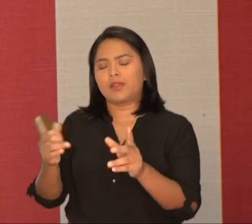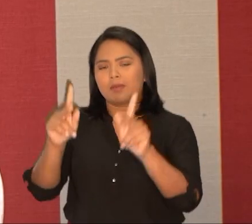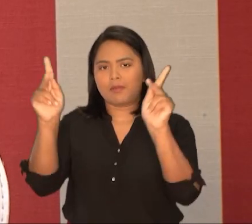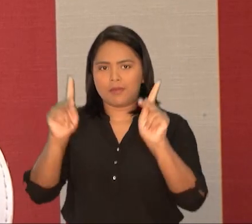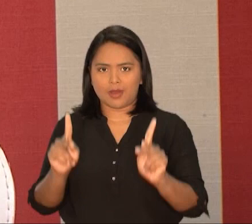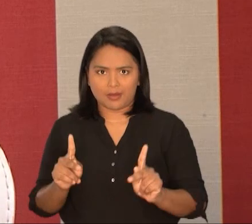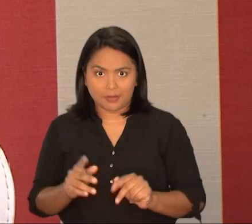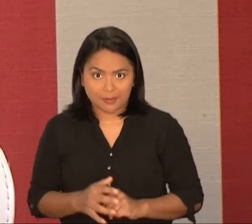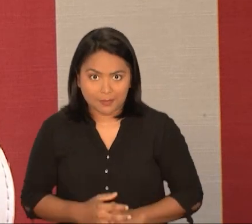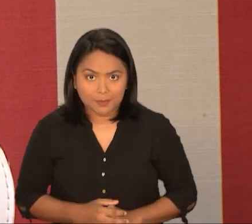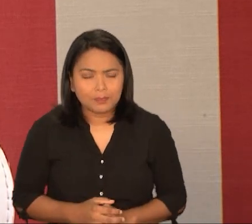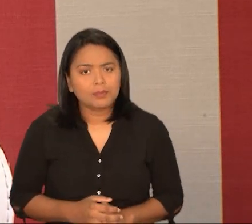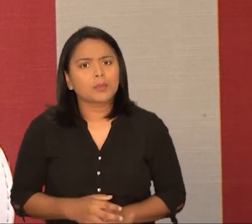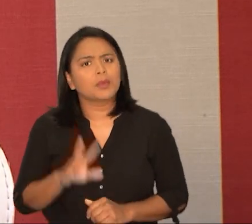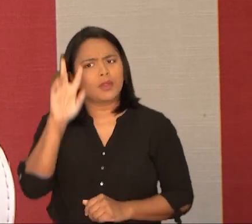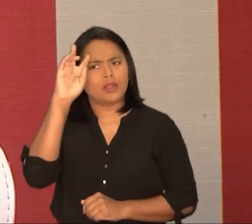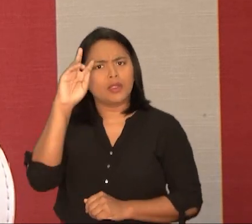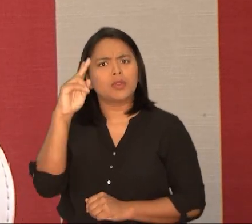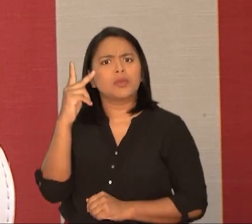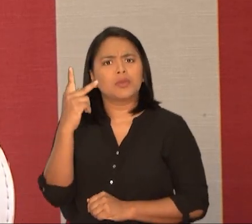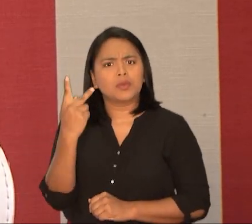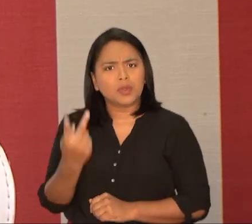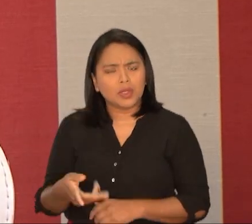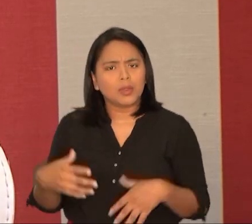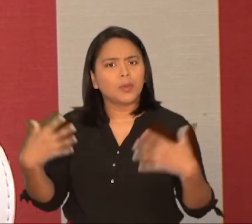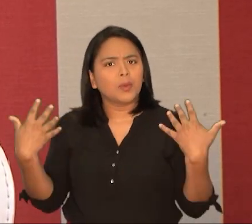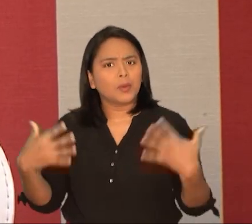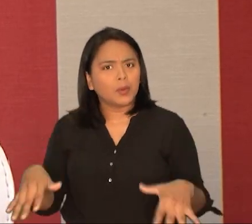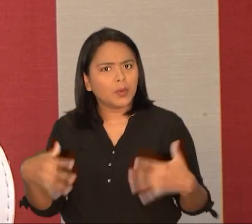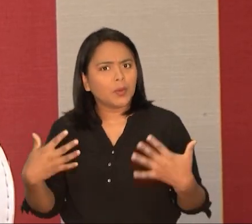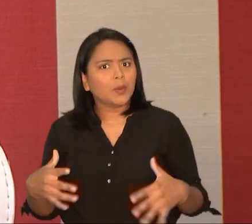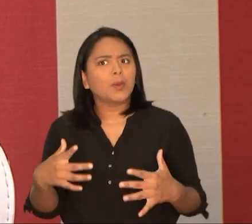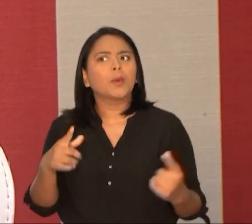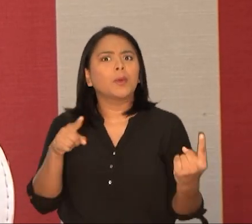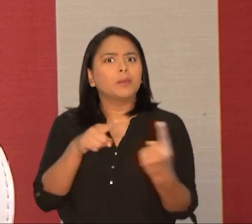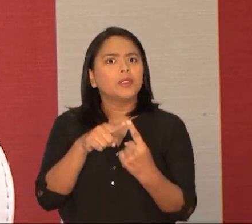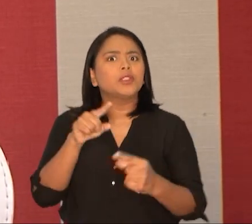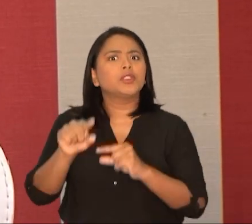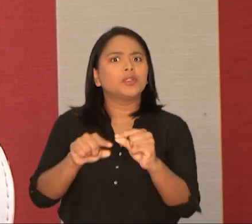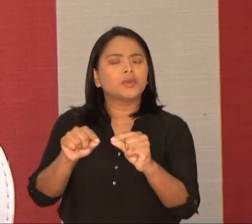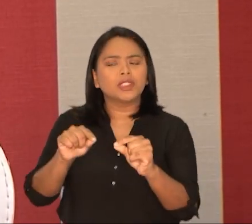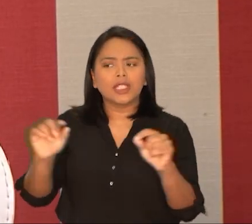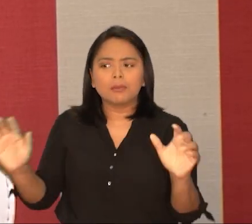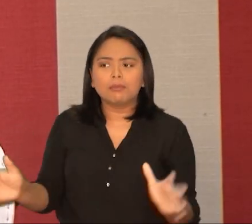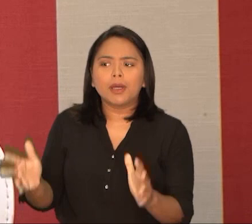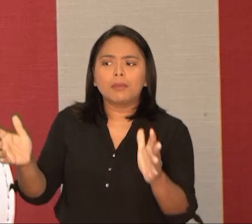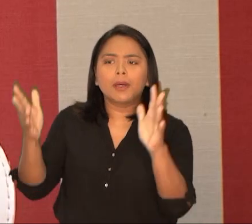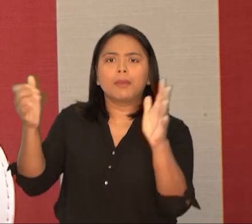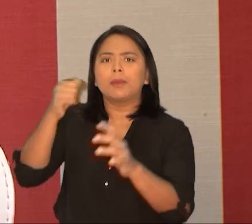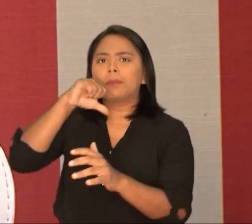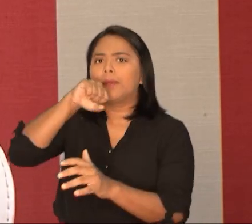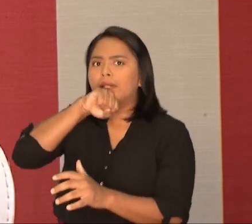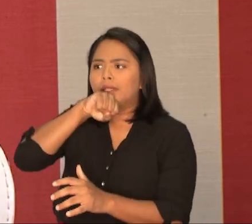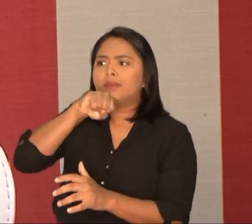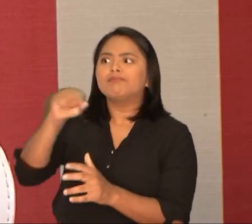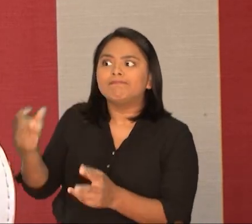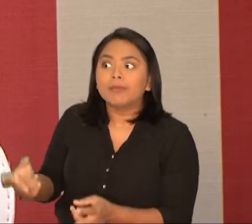E que história da Anne Jarvis, hein? Afinal, ela queria que o trabalho das mães fosse reconhecido pelo